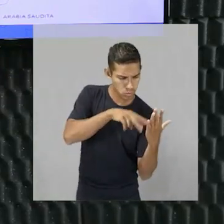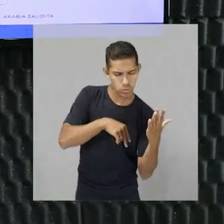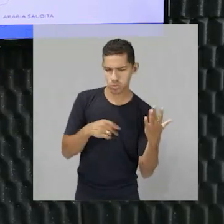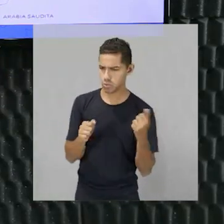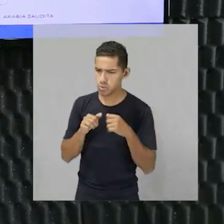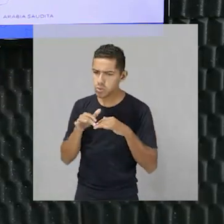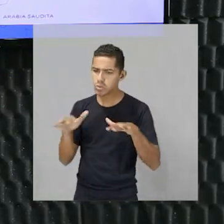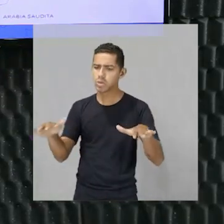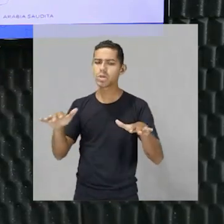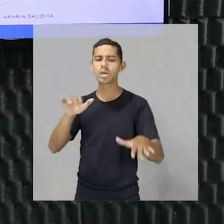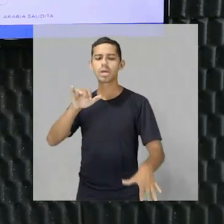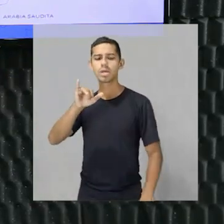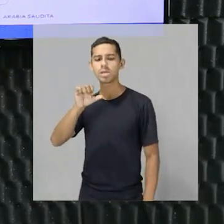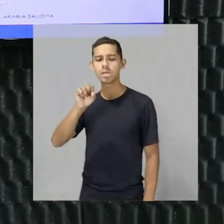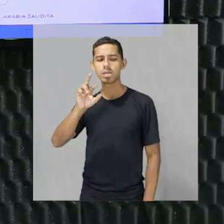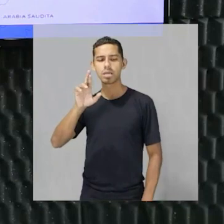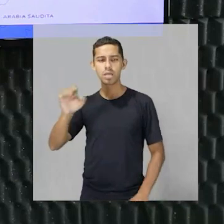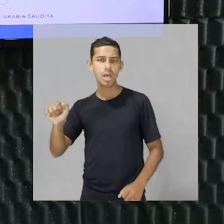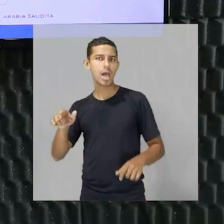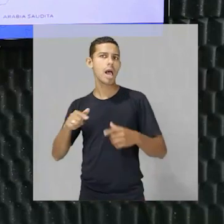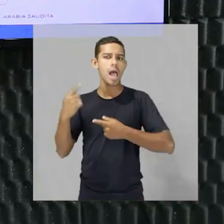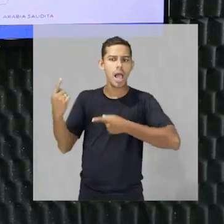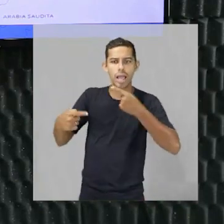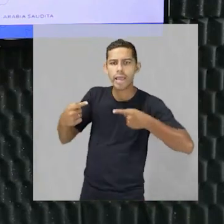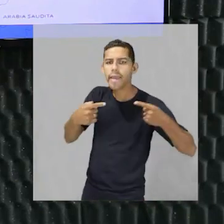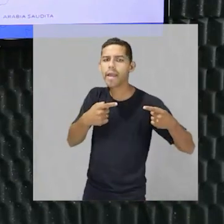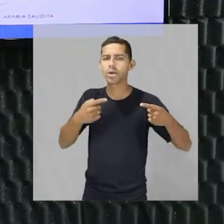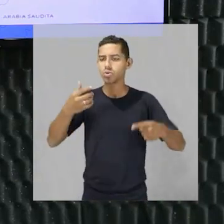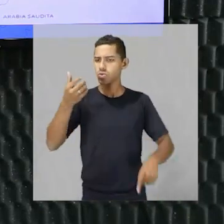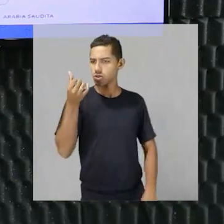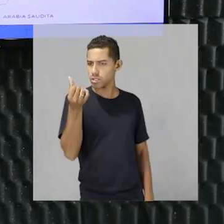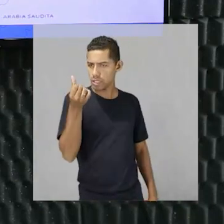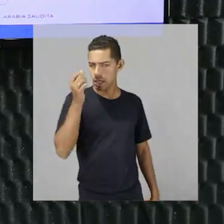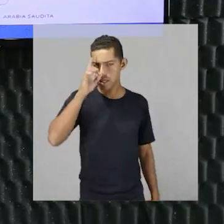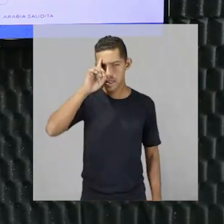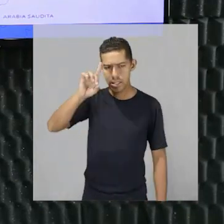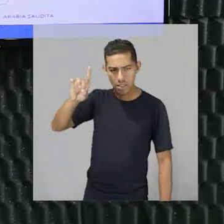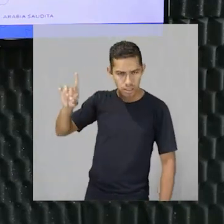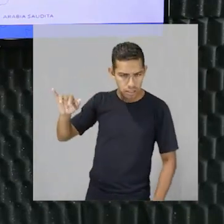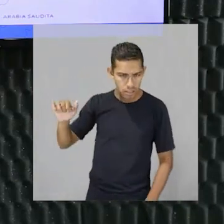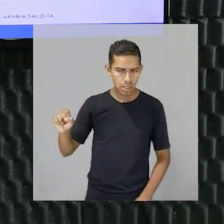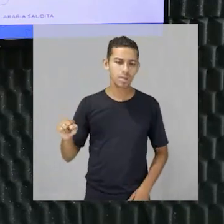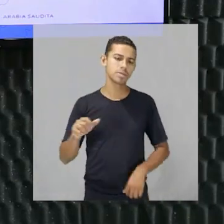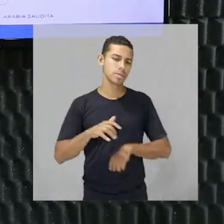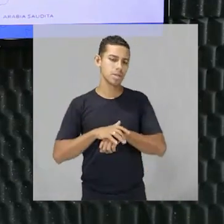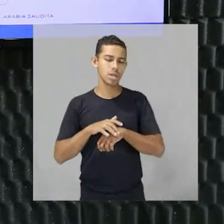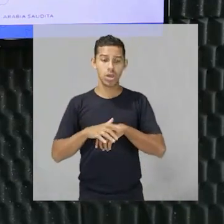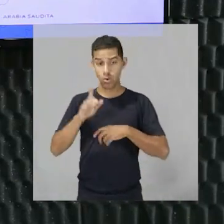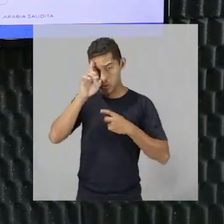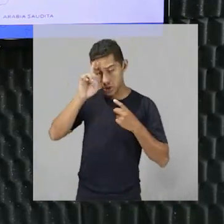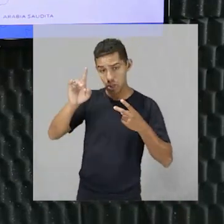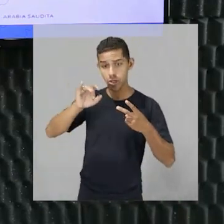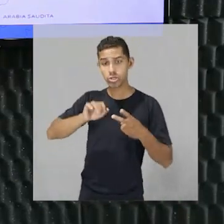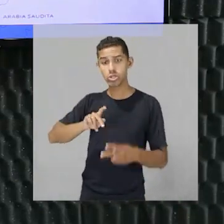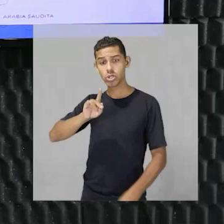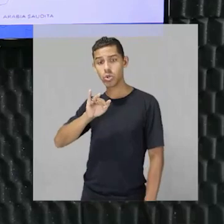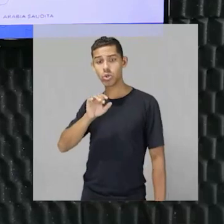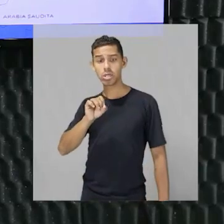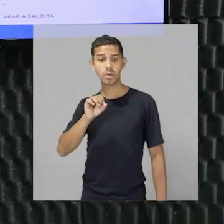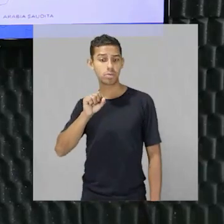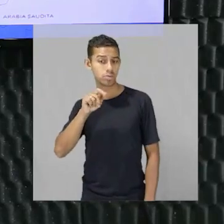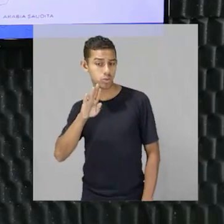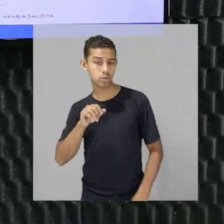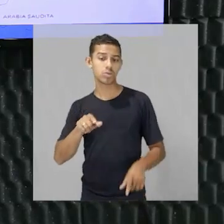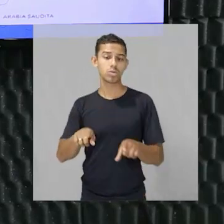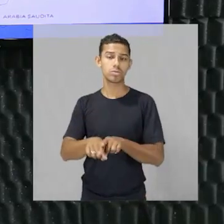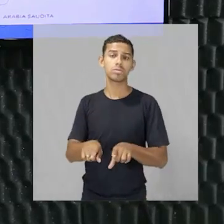como, por exemplo, a Guerra dos 6 Dias, tá certo? Nós vamos ter conflitos como, por exemplo, o dia do Yom Kippur, tá certo? A própria